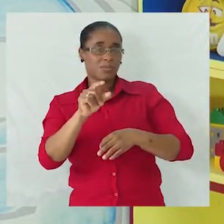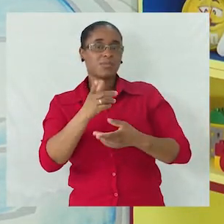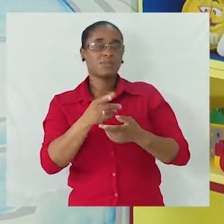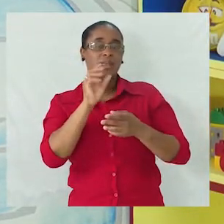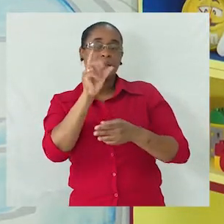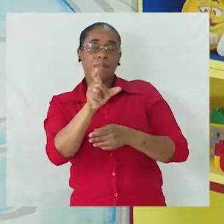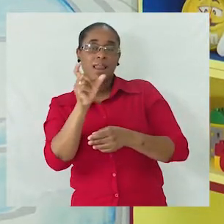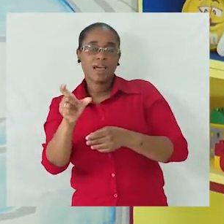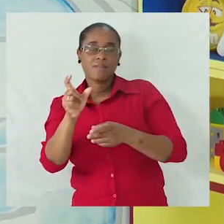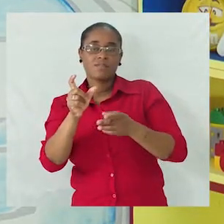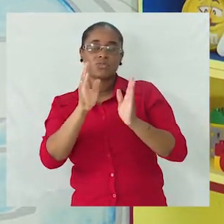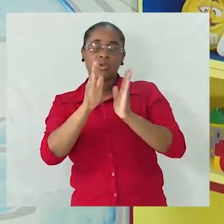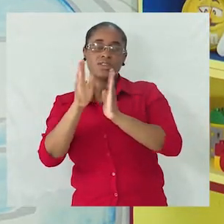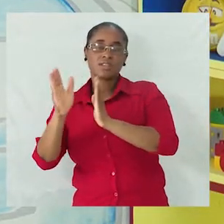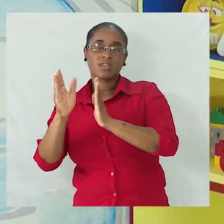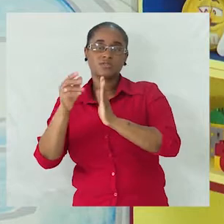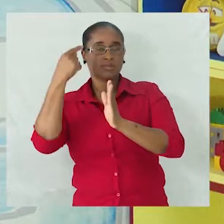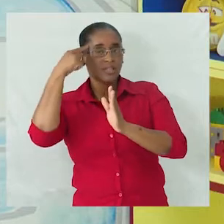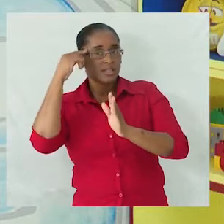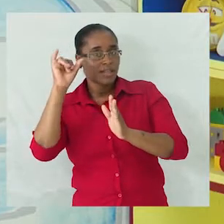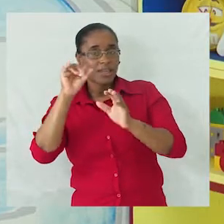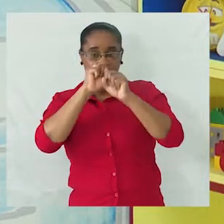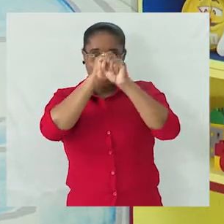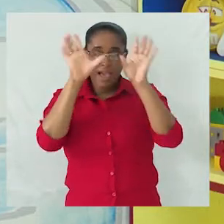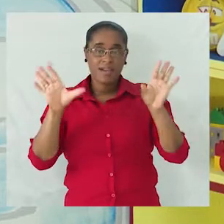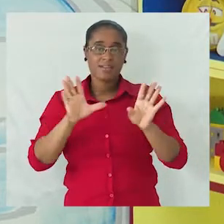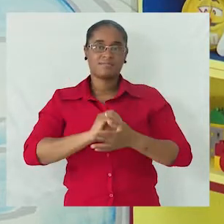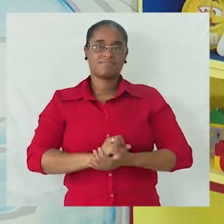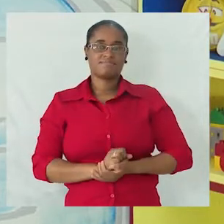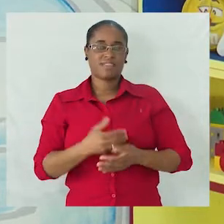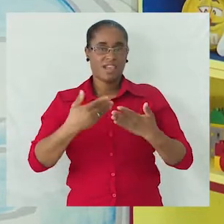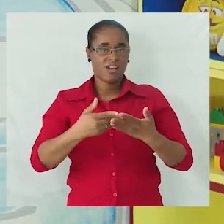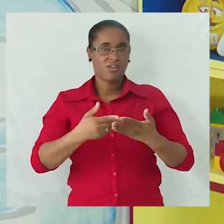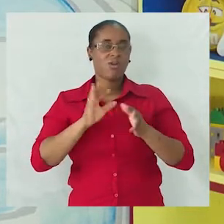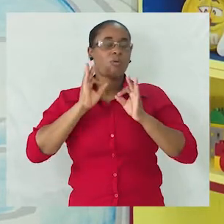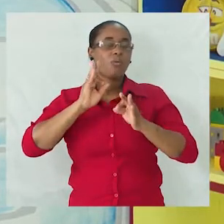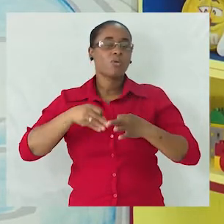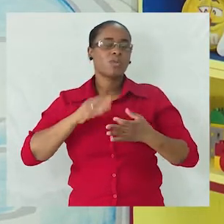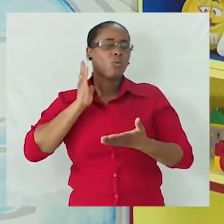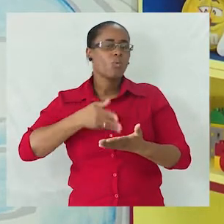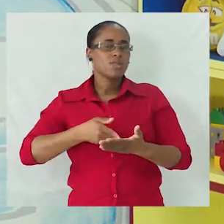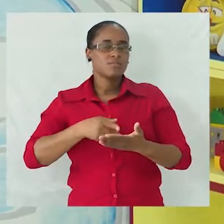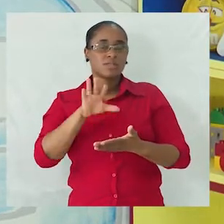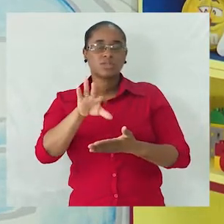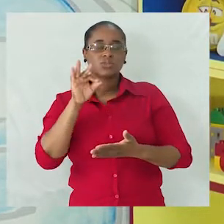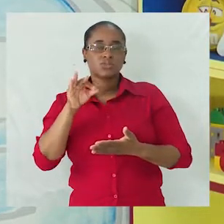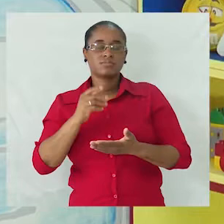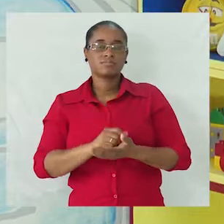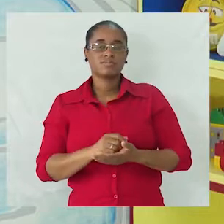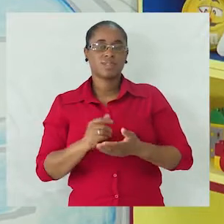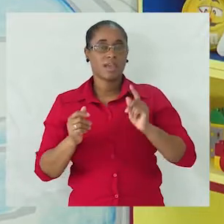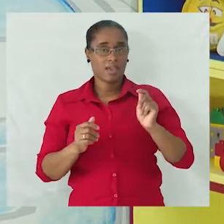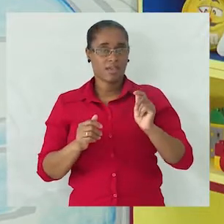estão organizadas numa sequência com uma ideia clara. Agora vamos ver a última opção, que na verdade